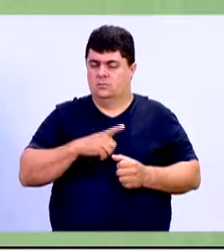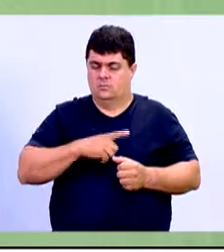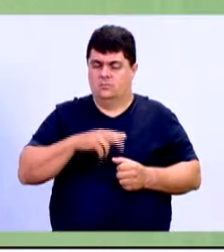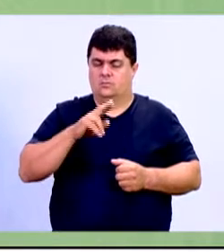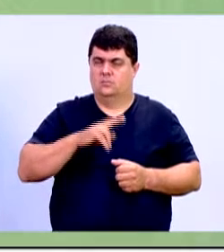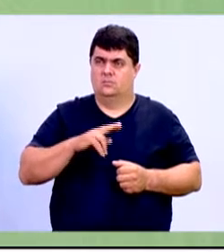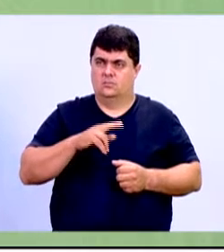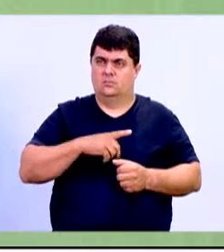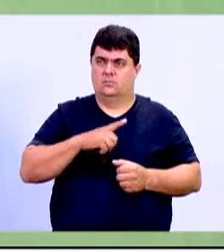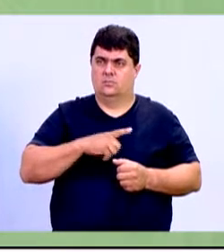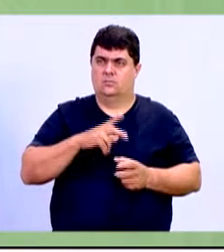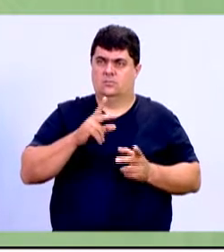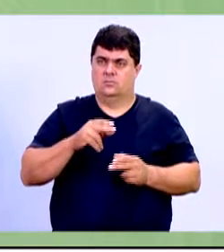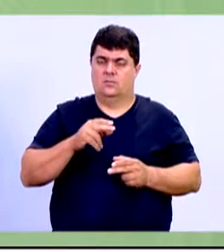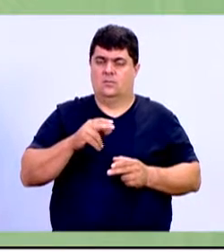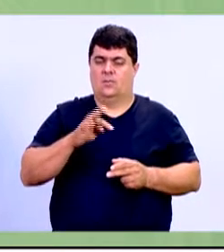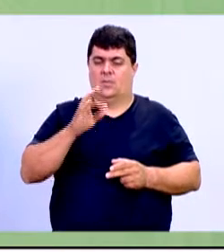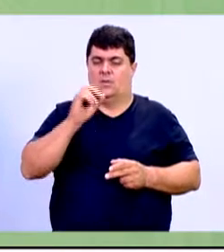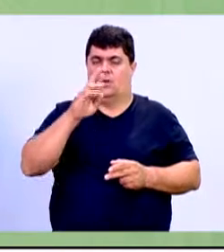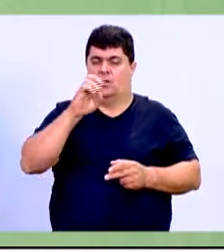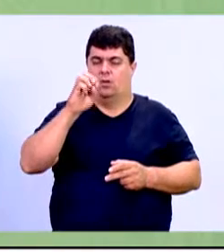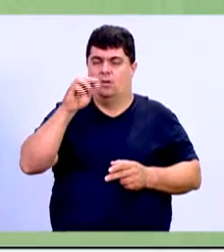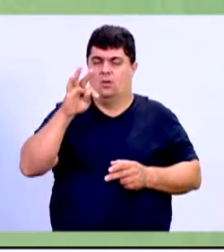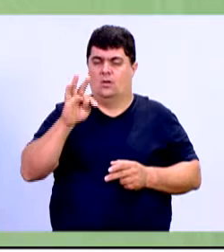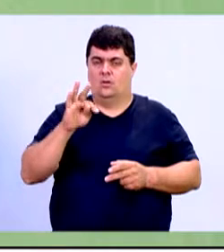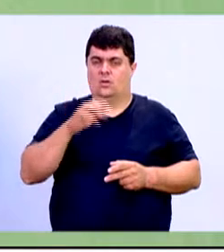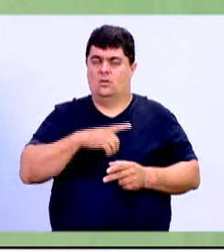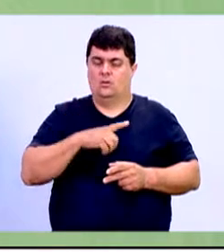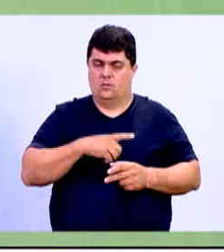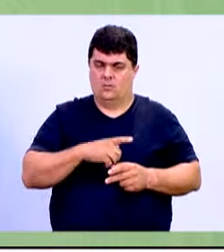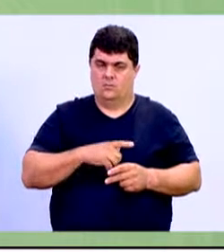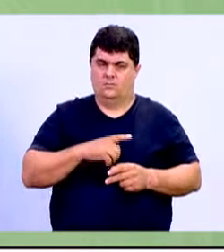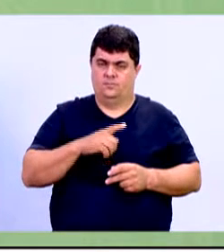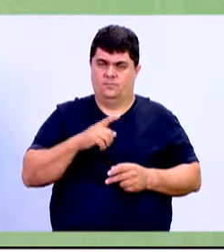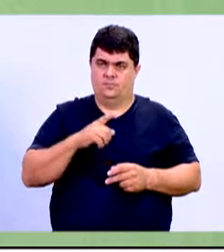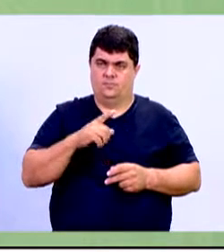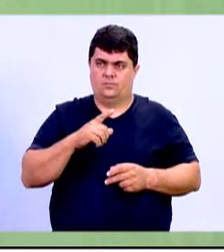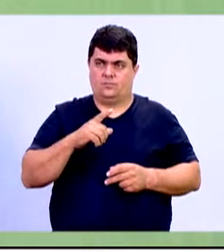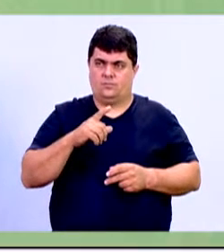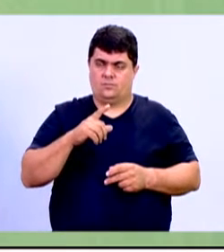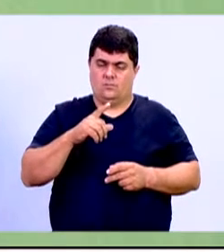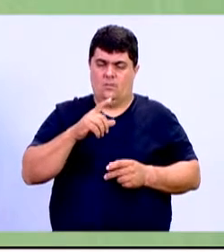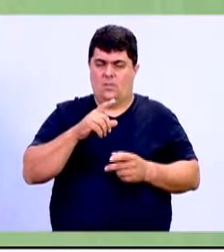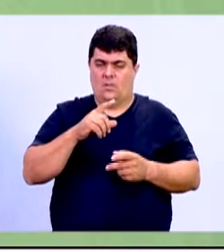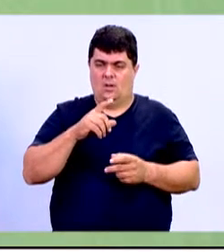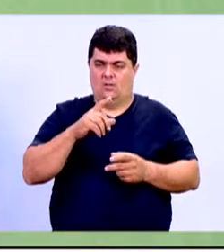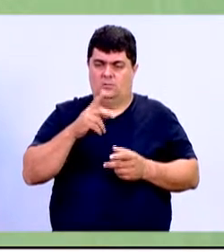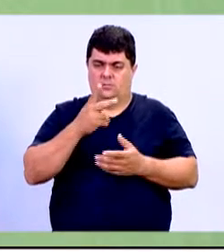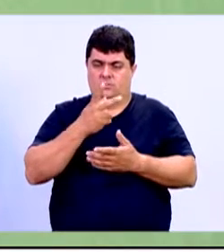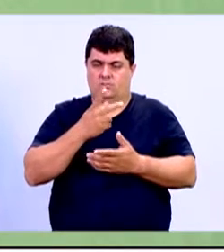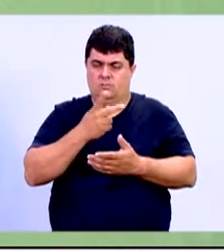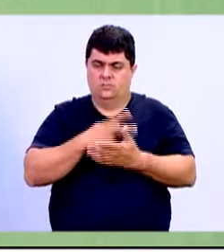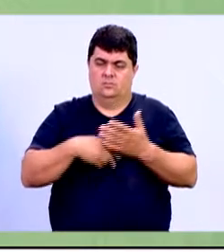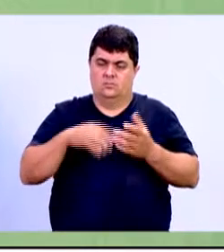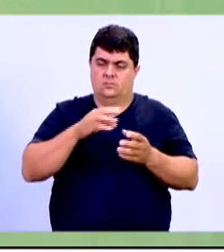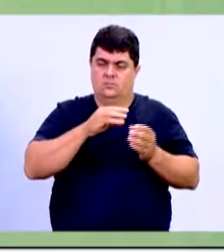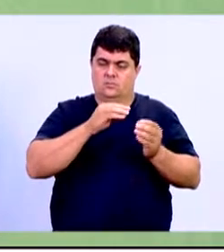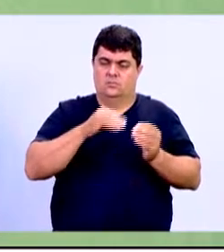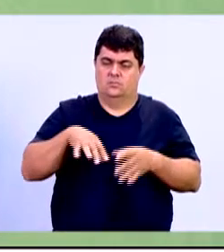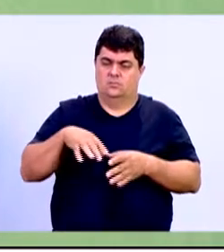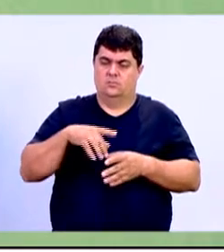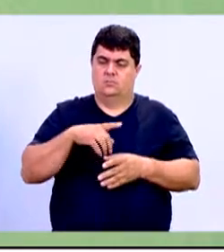mecanismo aqui funciona como se fosse um torrent, tá? E aí, conforme a imagem é baixada, tá?